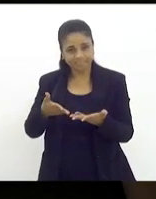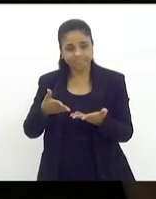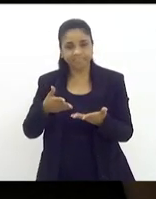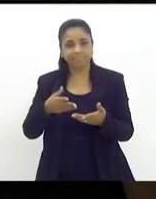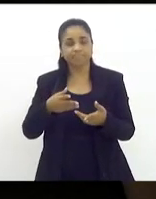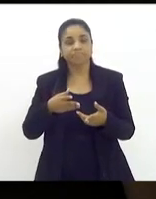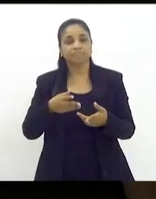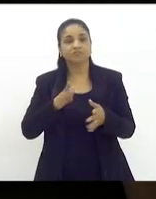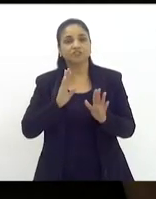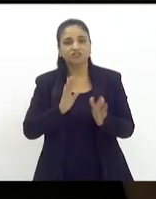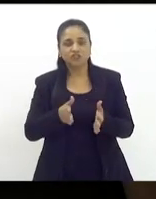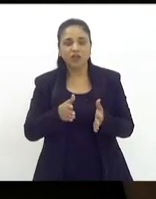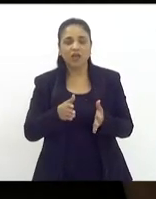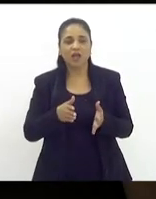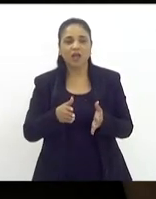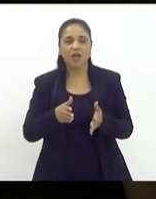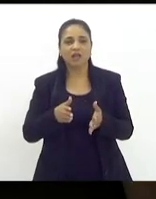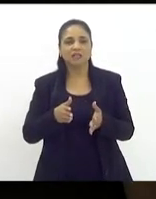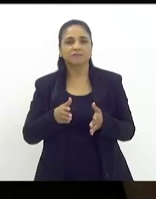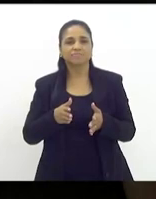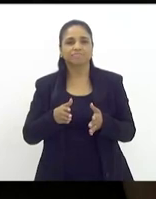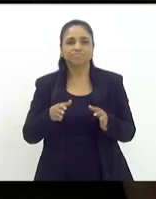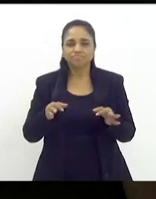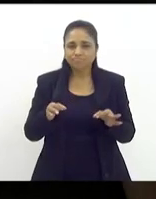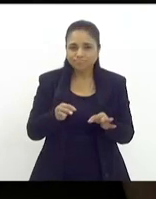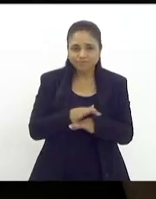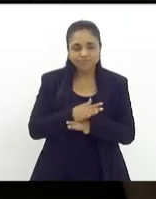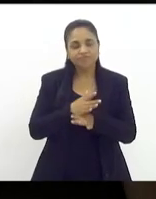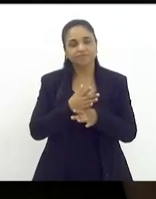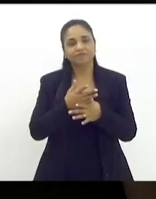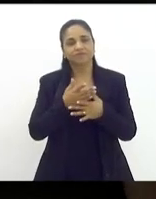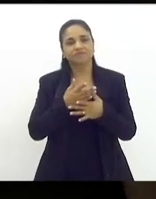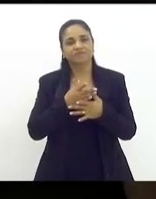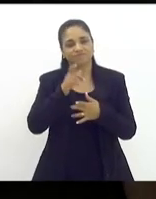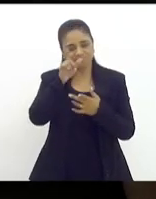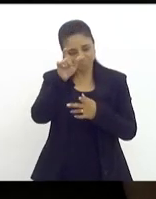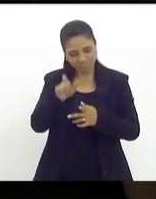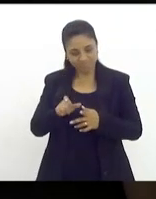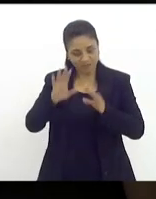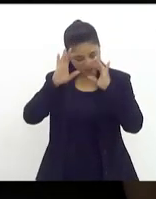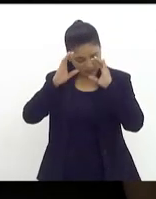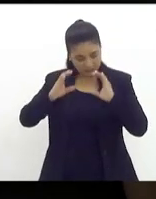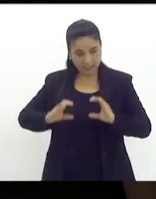já feitas exatamente para o cidadão comum